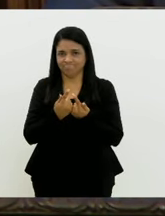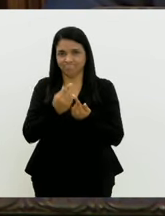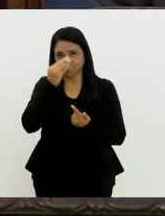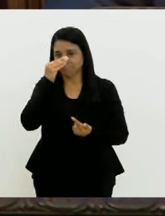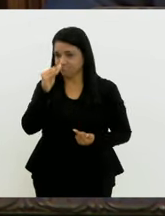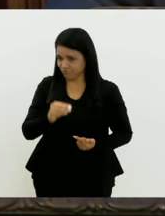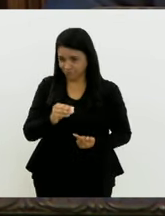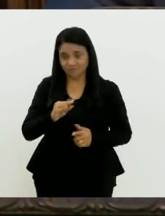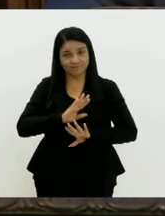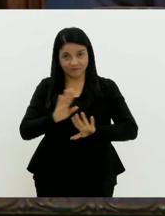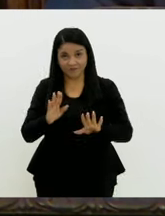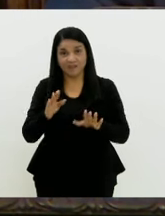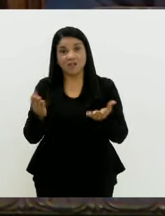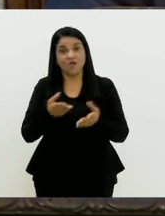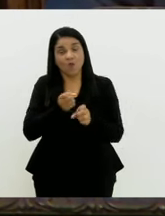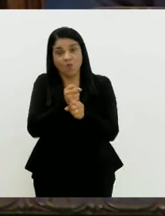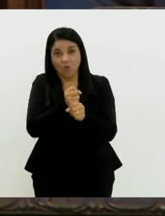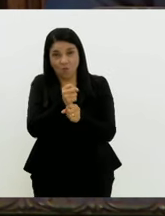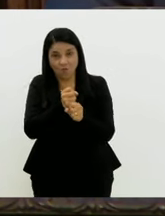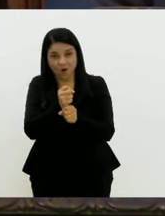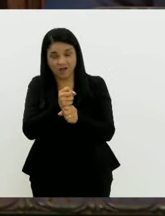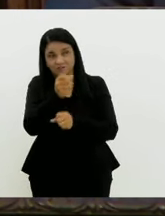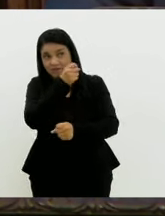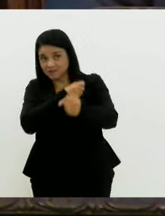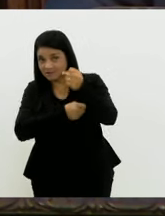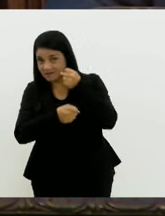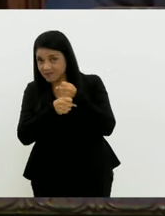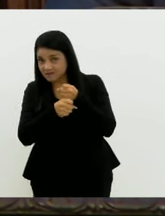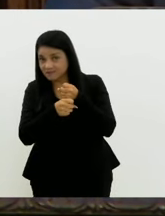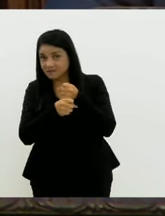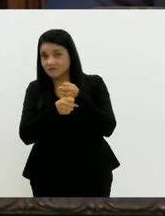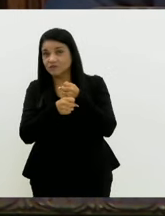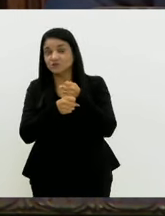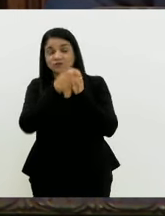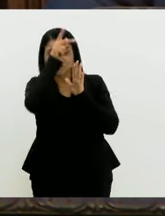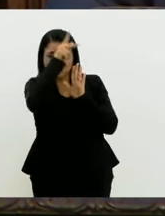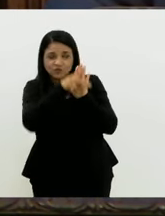ano, a legislatura do ano passado, os